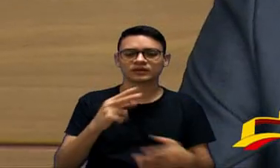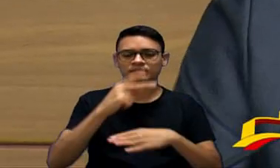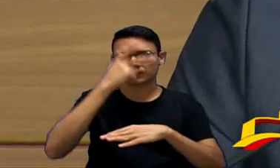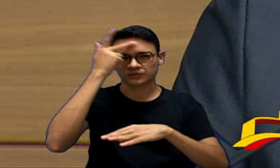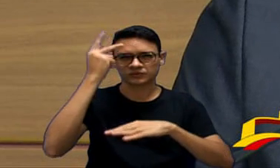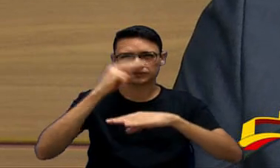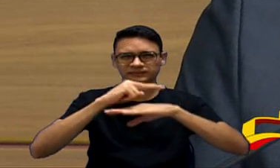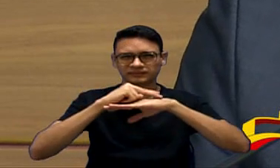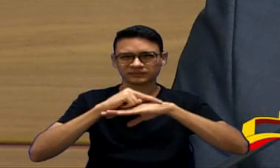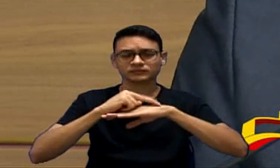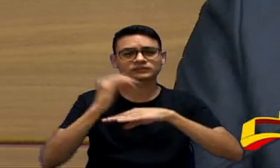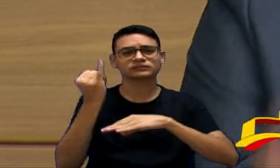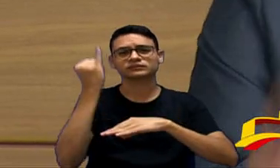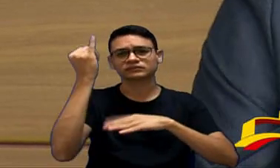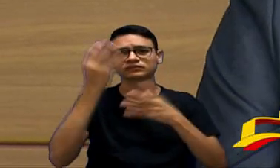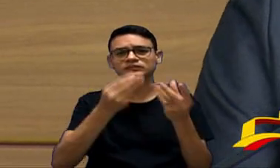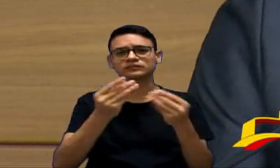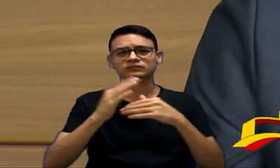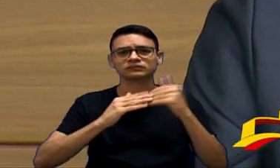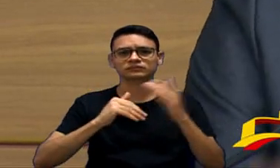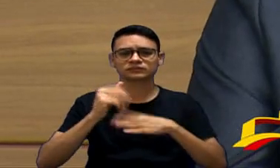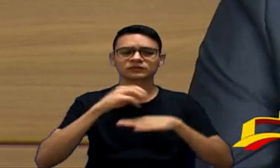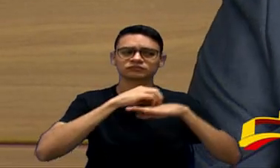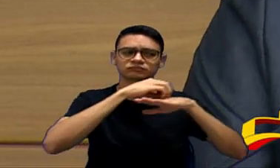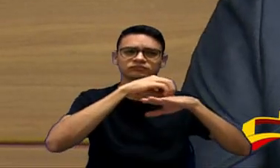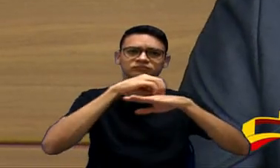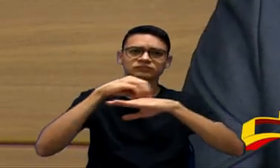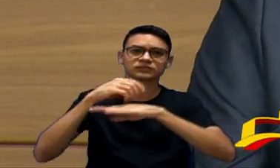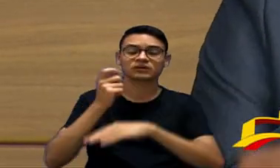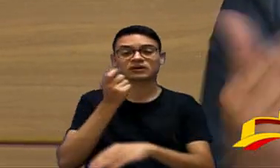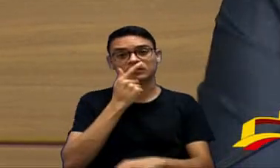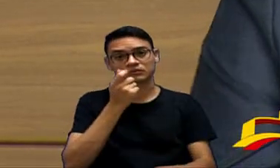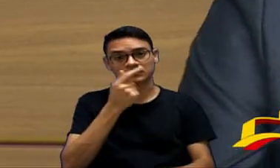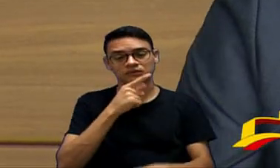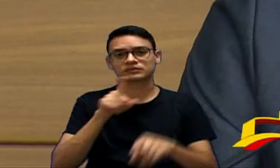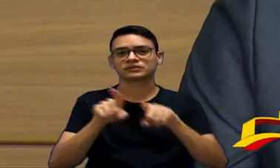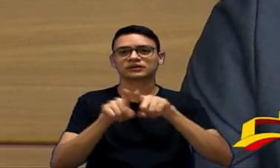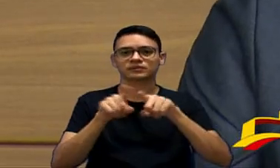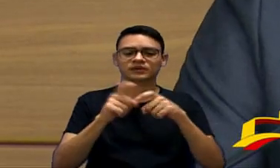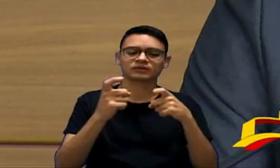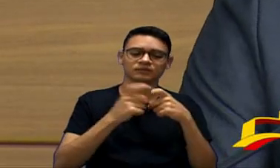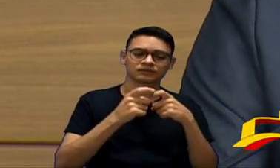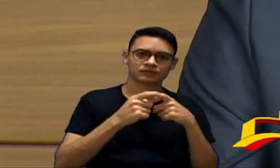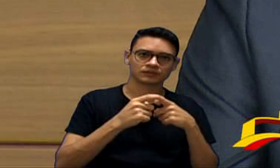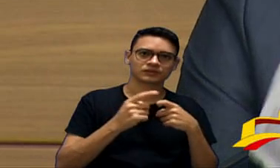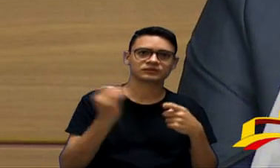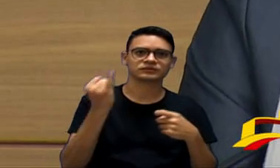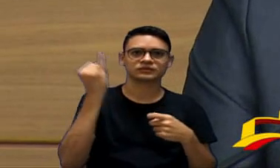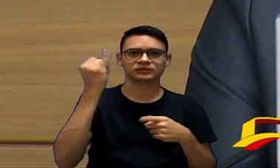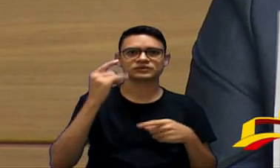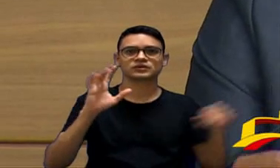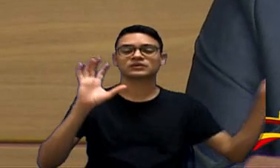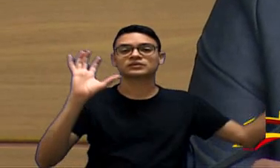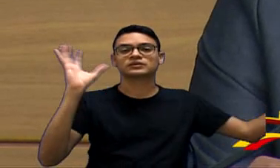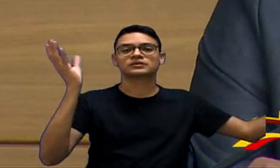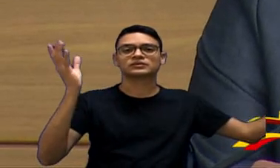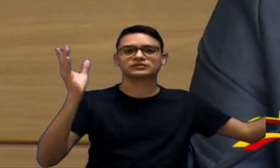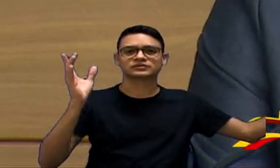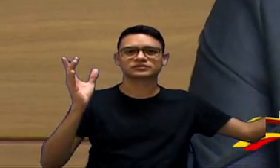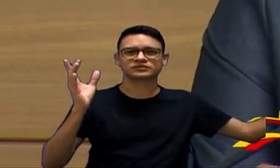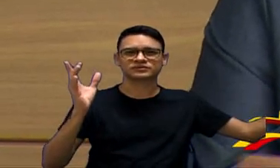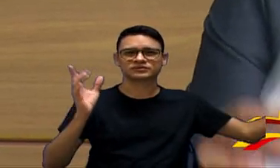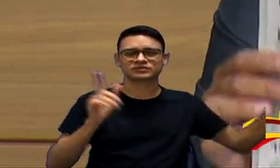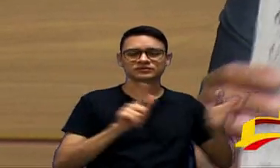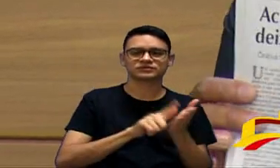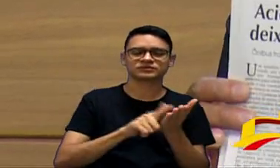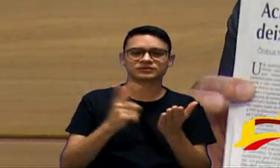acamados é importantíssimo esse trabalho, e o transporte, e os remédios também, e os médicos. Olha o fato que aconteceu aqui, está no Jornal Cruzeiro do